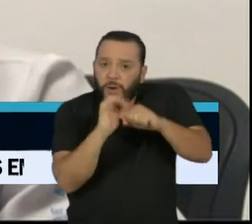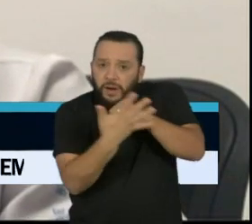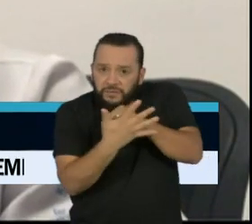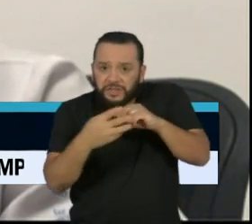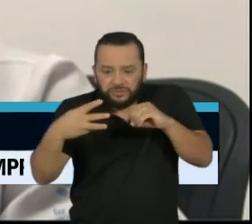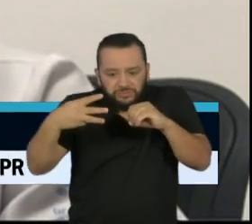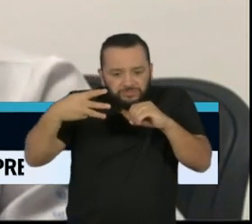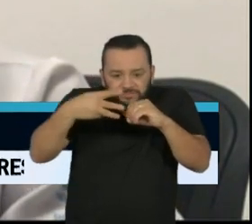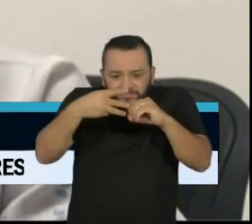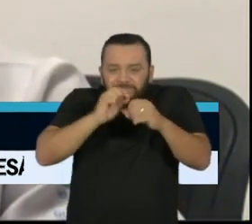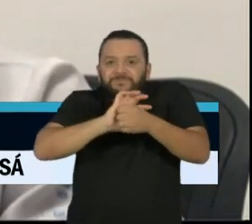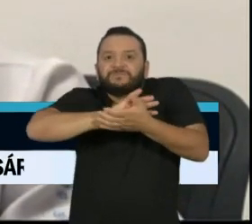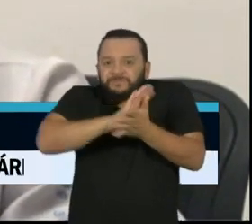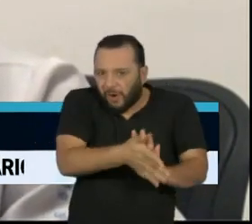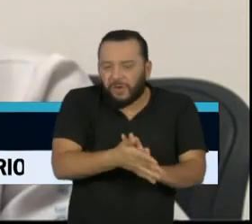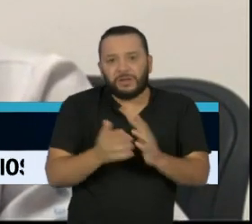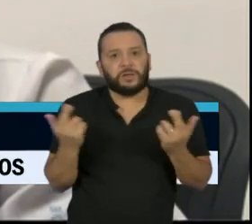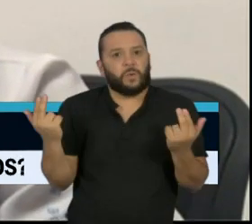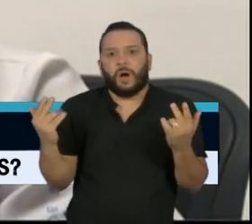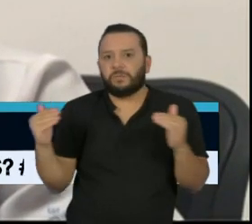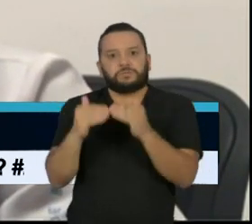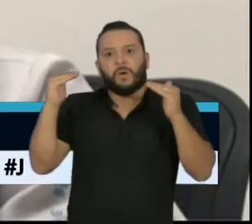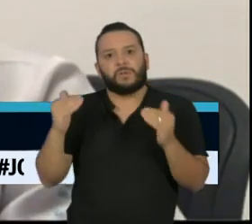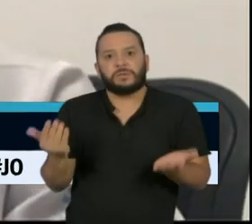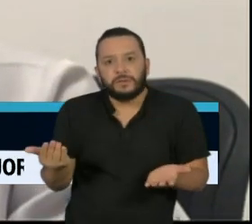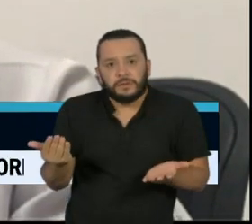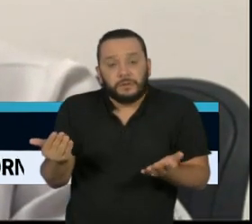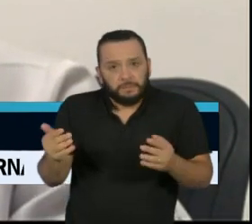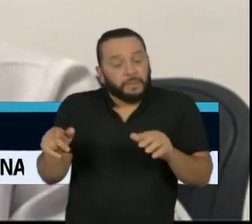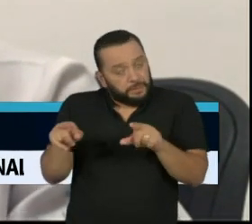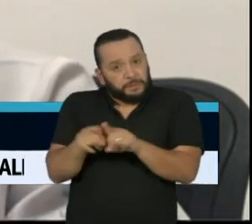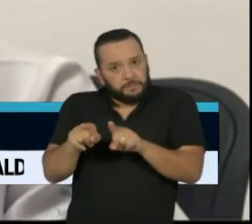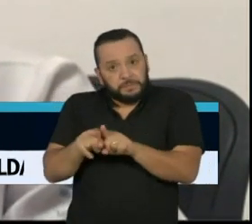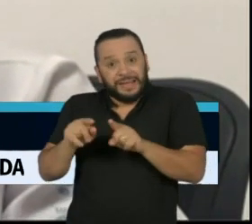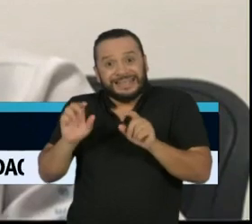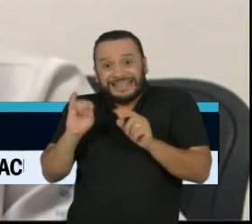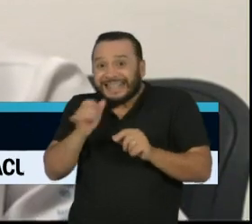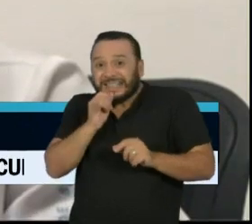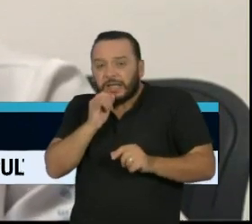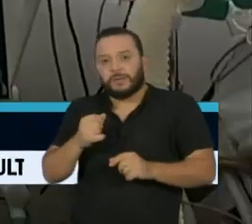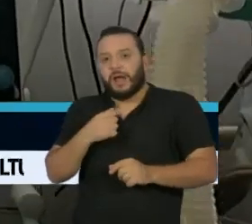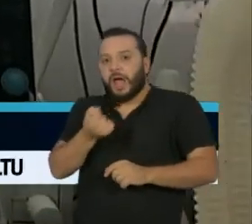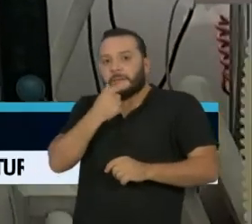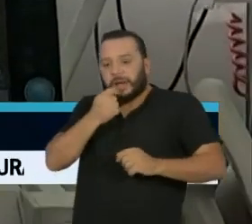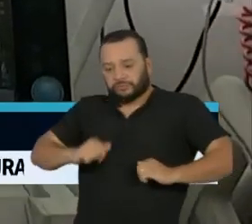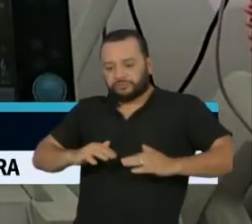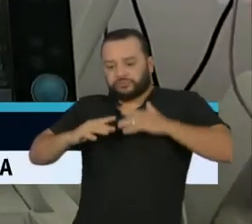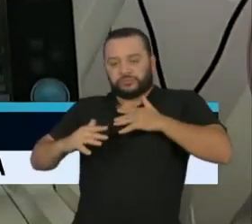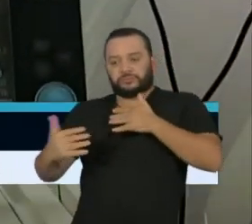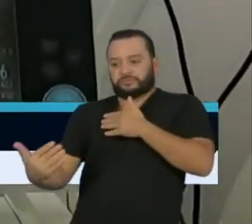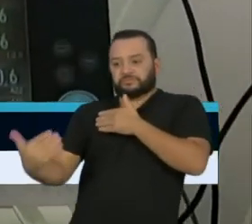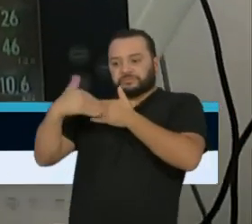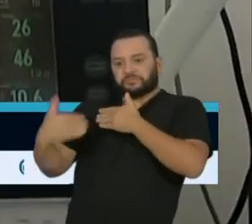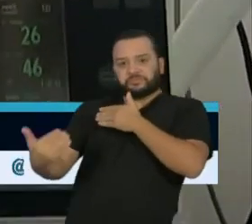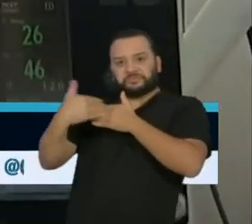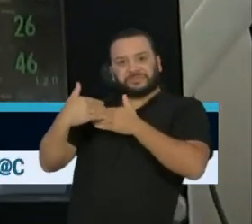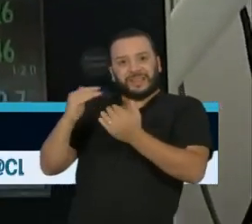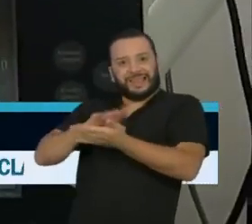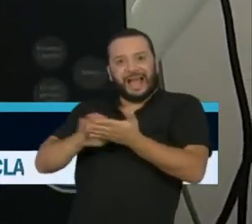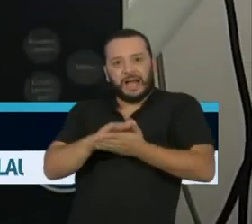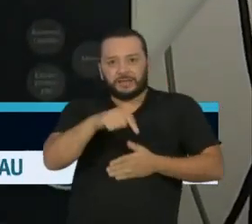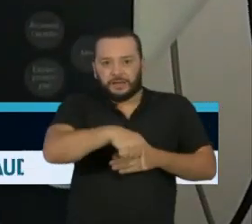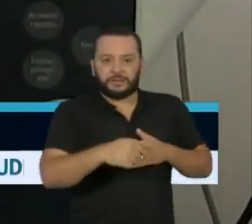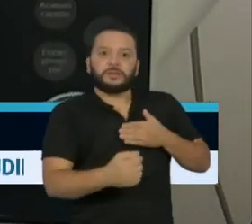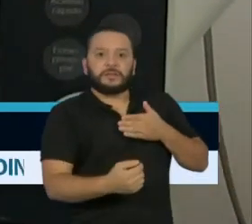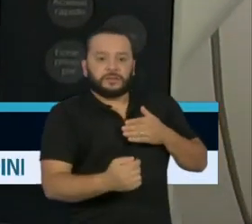o vírus vai ter menor capacidade de invadir as células e, portanto, menor capacidade de se multiplicar também. Independente dos resultados, a